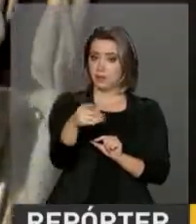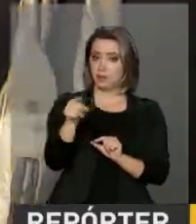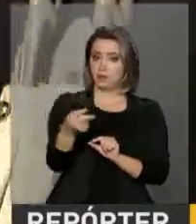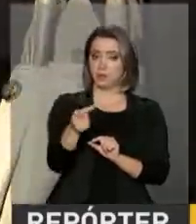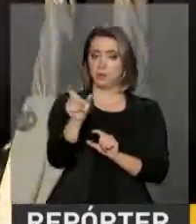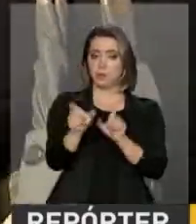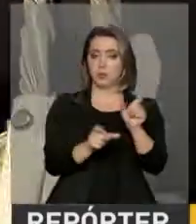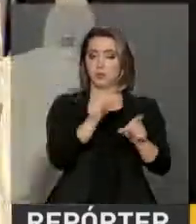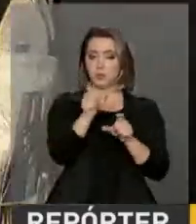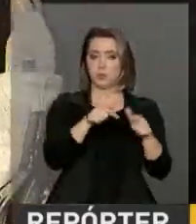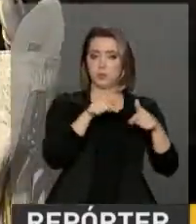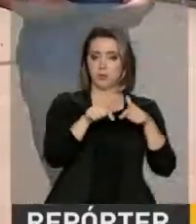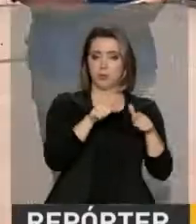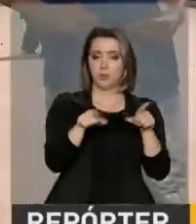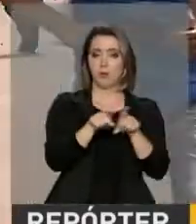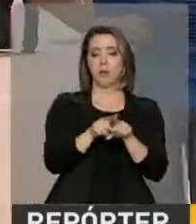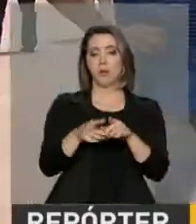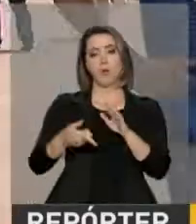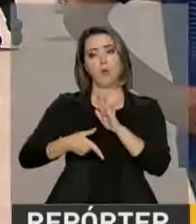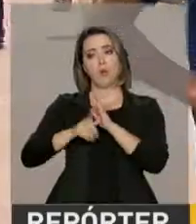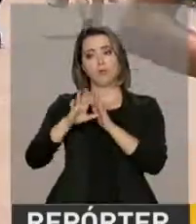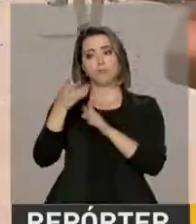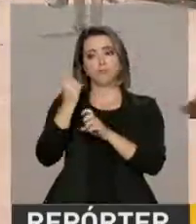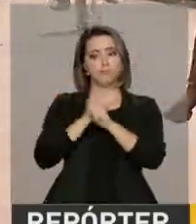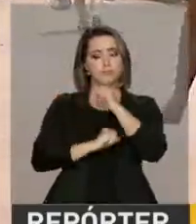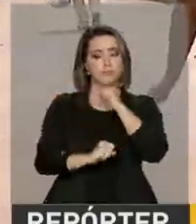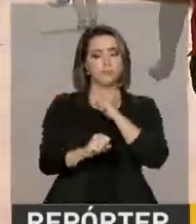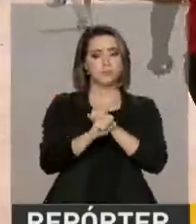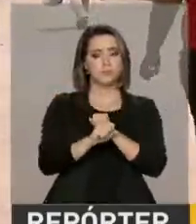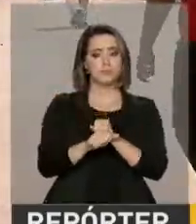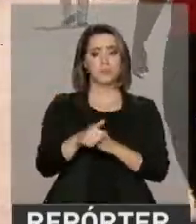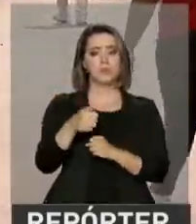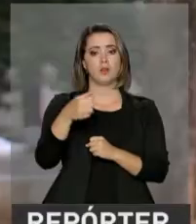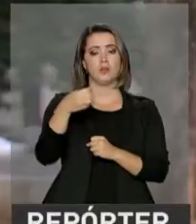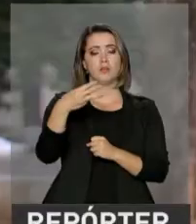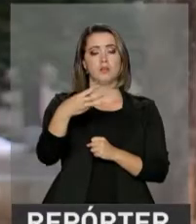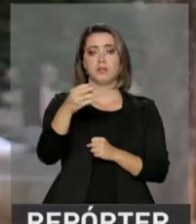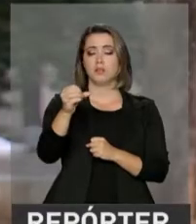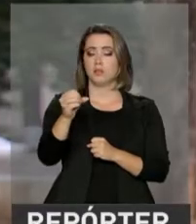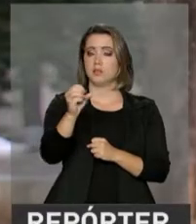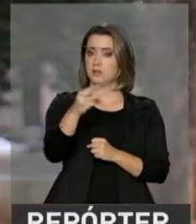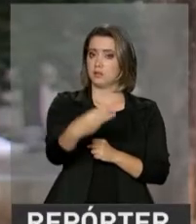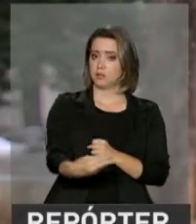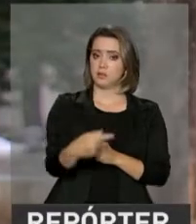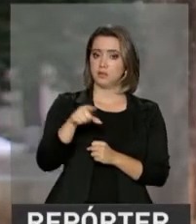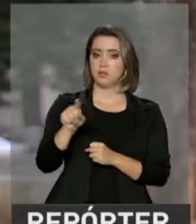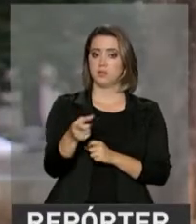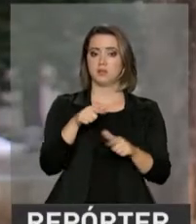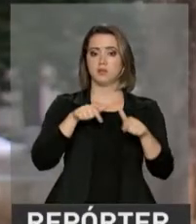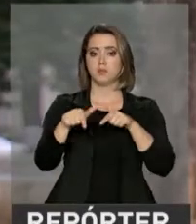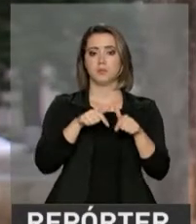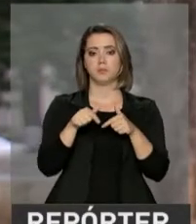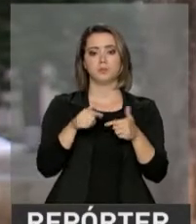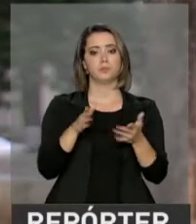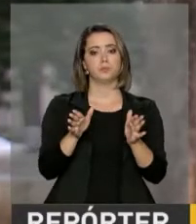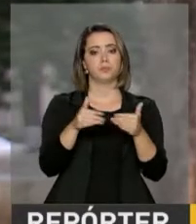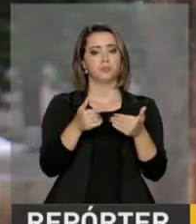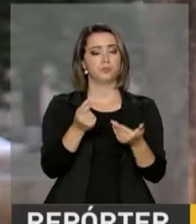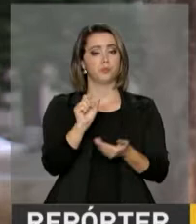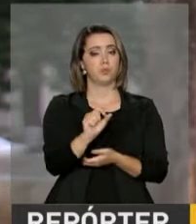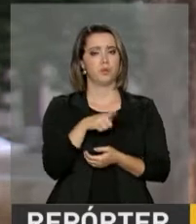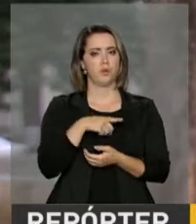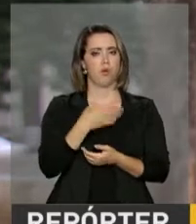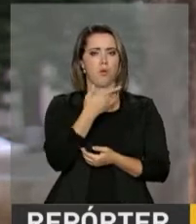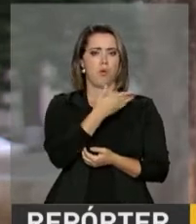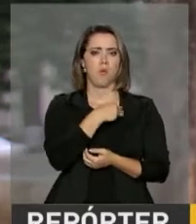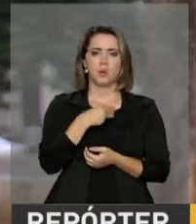303 mil postos fechados no primeiro trimestre do ano passado. O ministro do Trabalho acredita que a retomada da